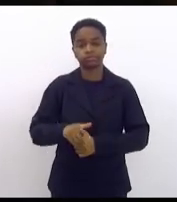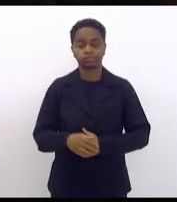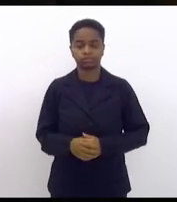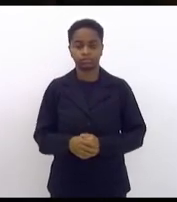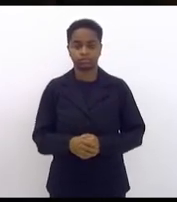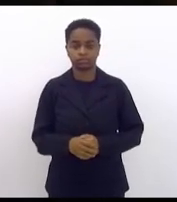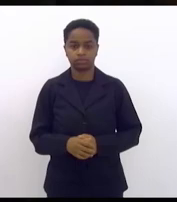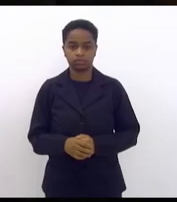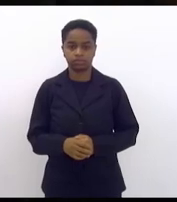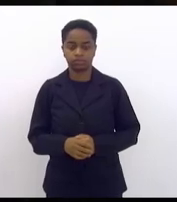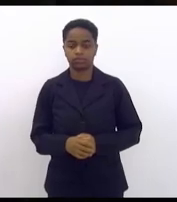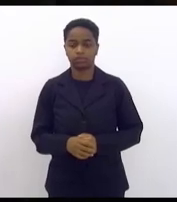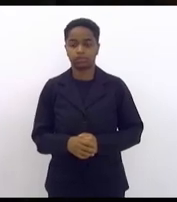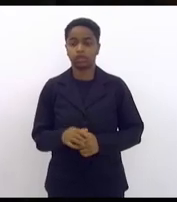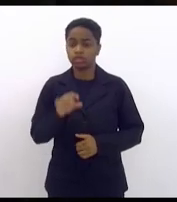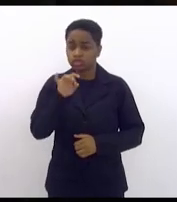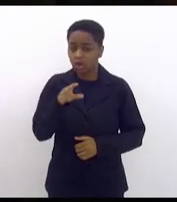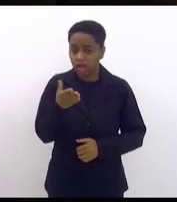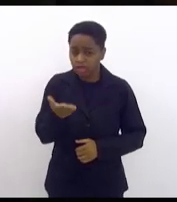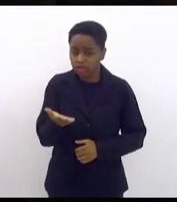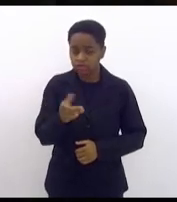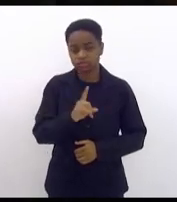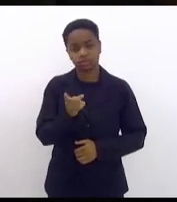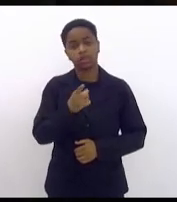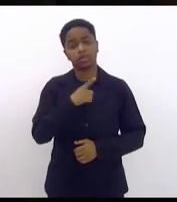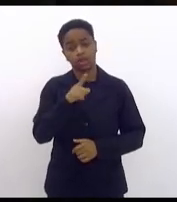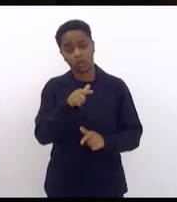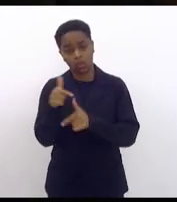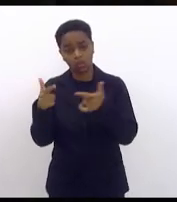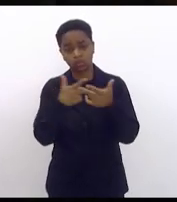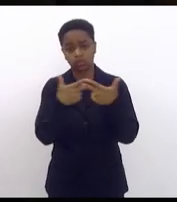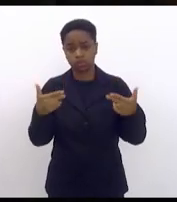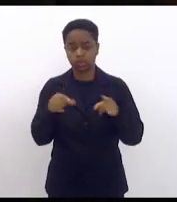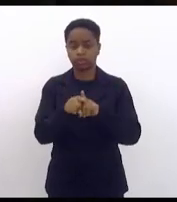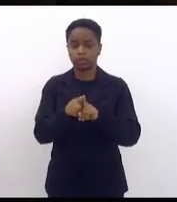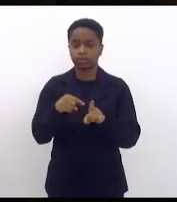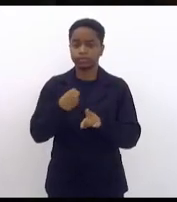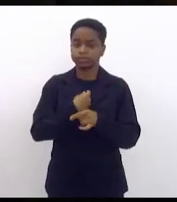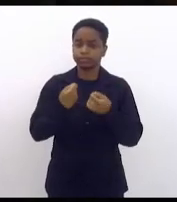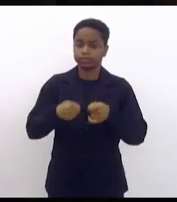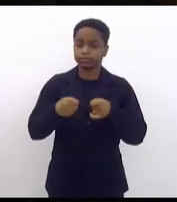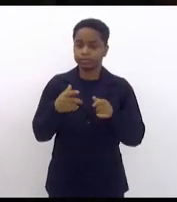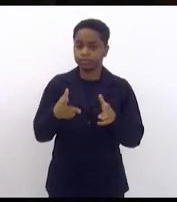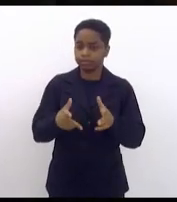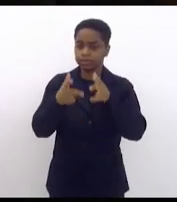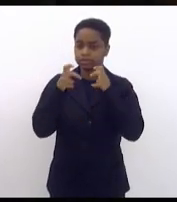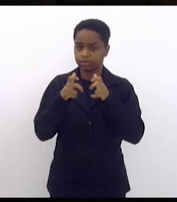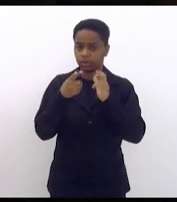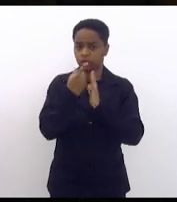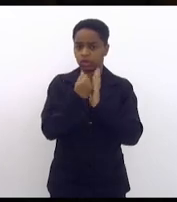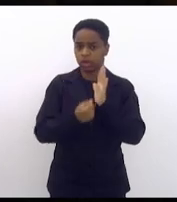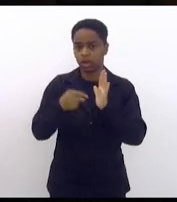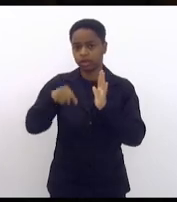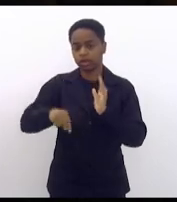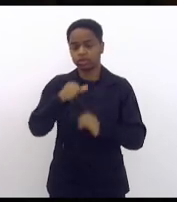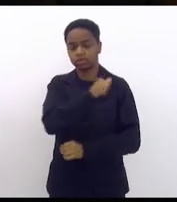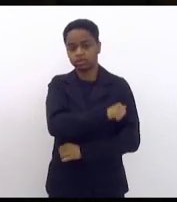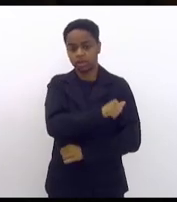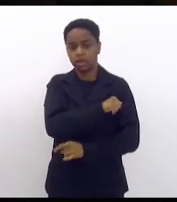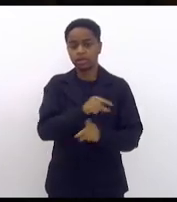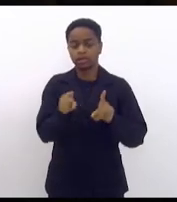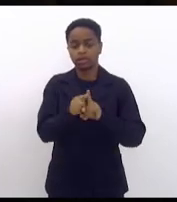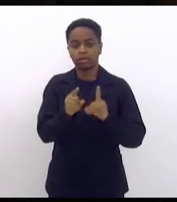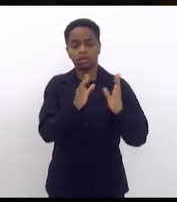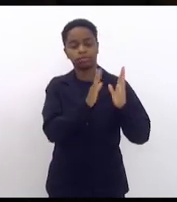Só que, para além dessas questões, tem outras que a gente precisa olhar no orçamento do Estado do Rio de Janeiro e no histórico